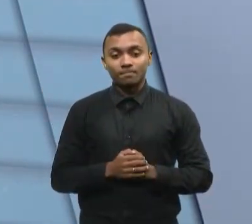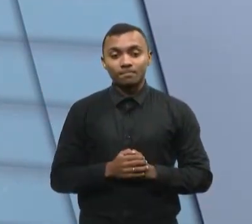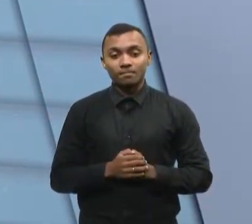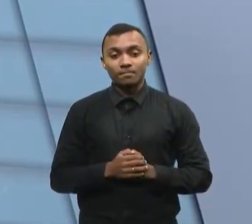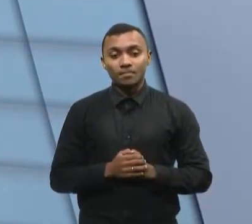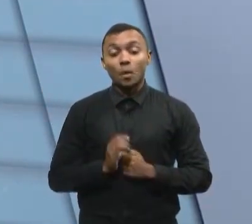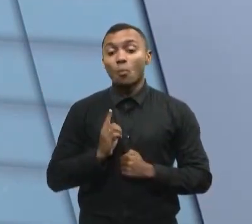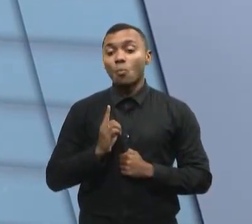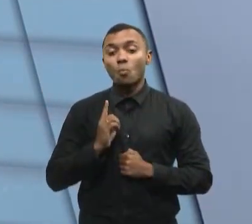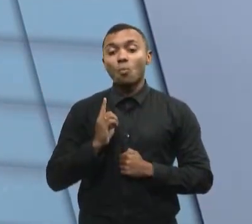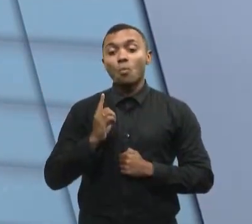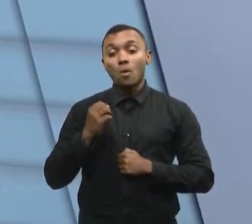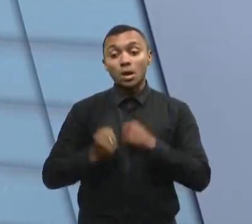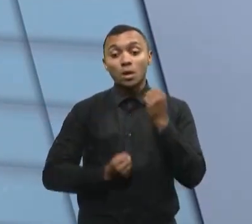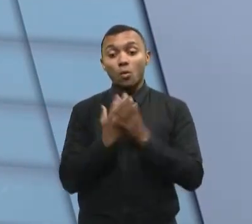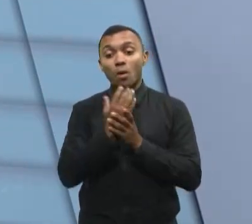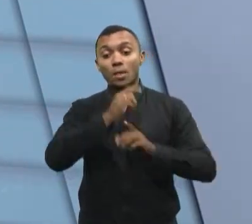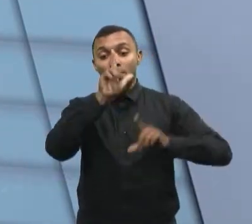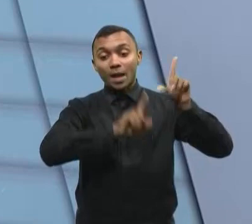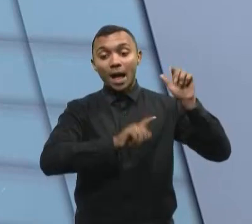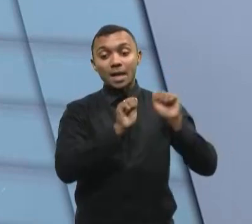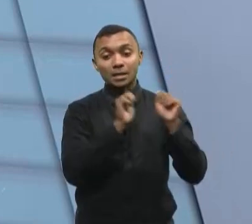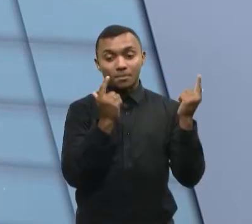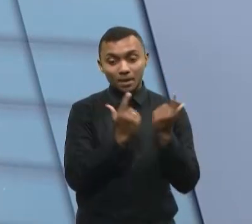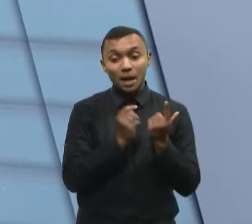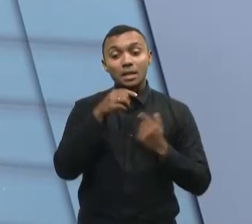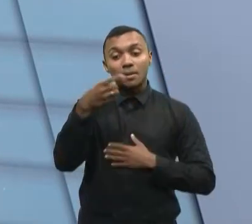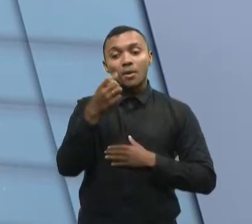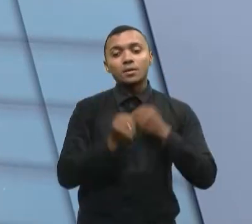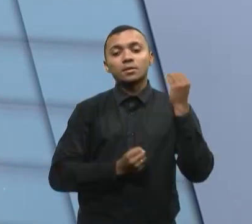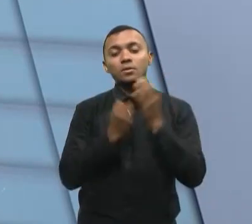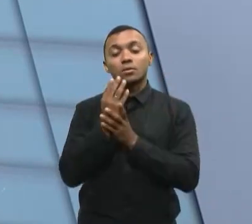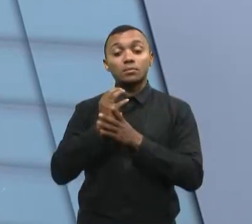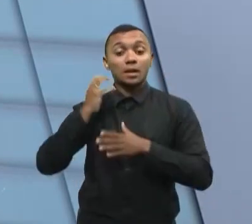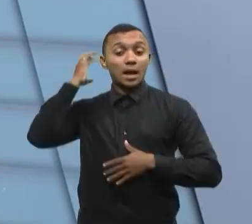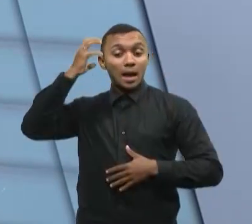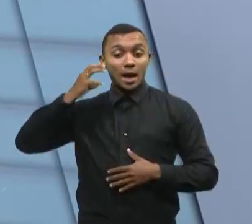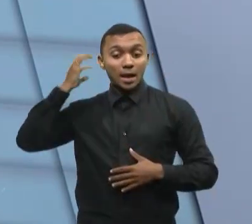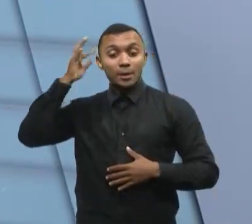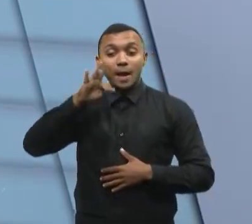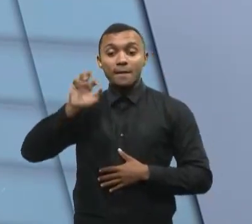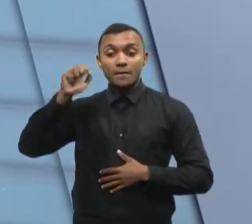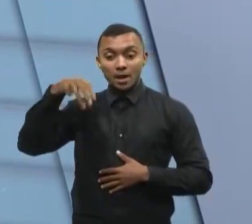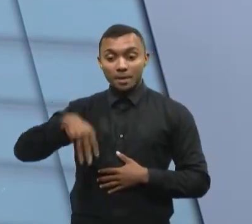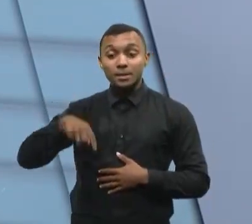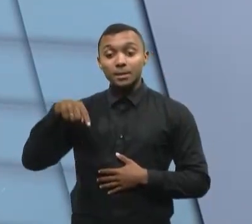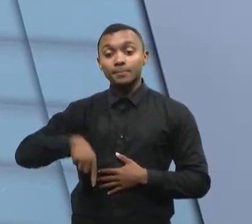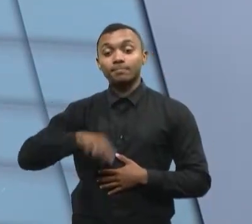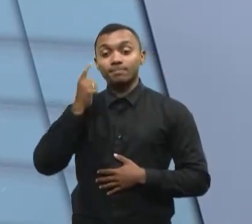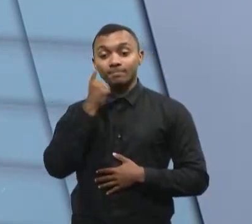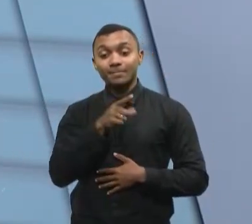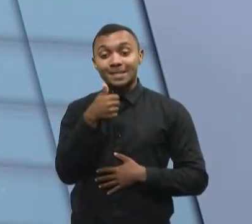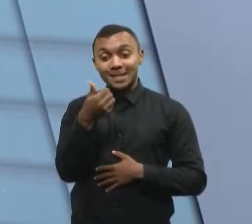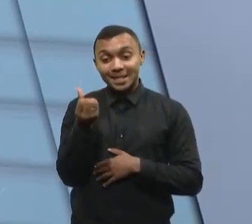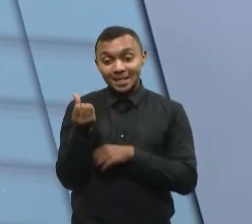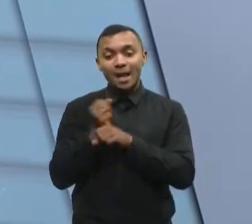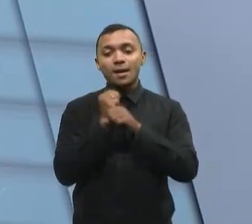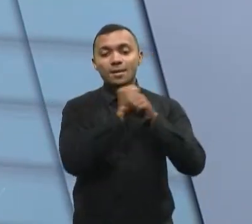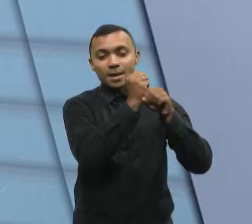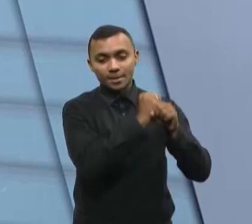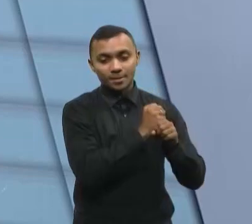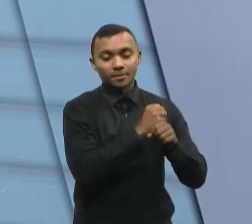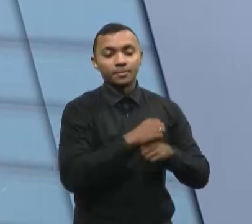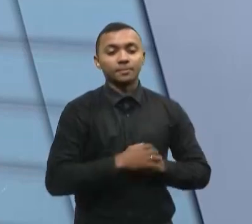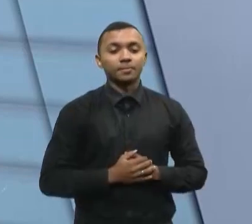depois entrou no ar a FM Assembleia, 96,7, que completa este ano 16 anos no